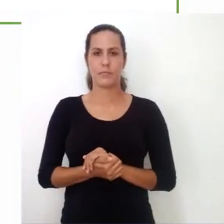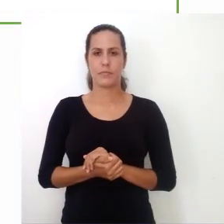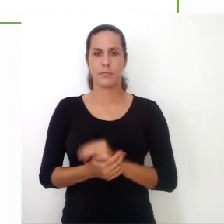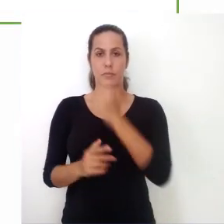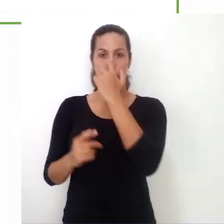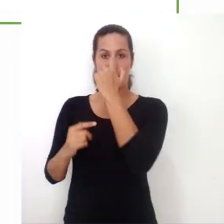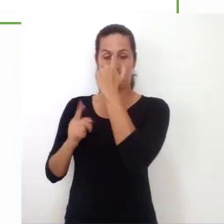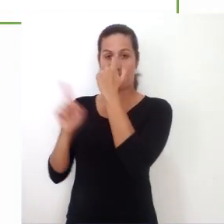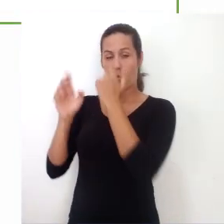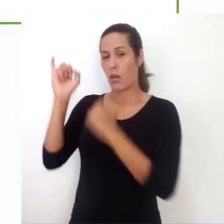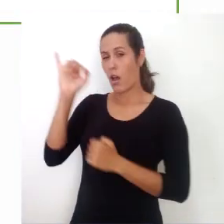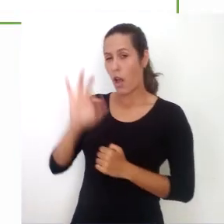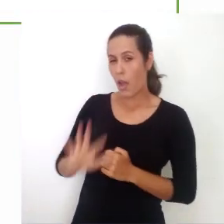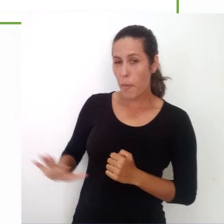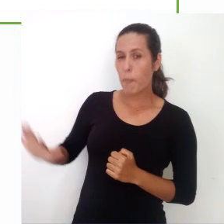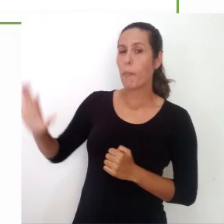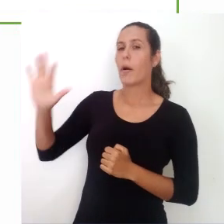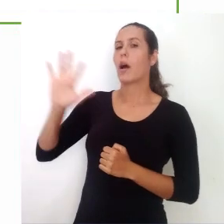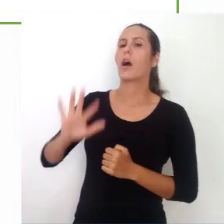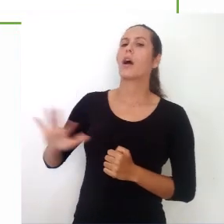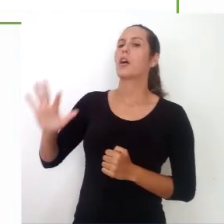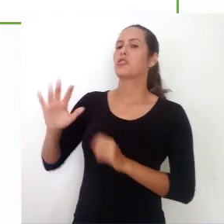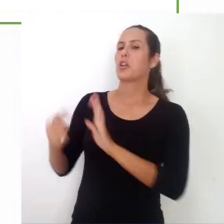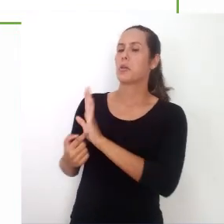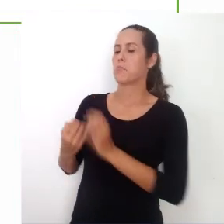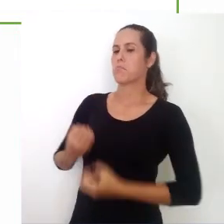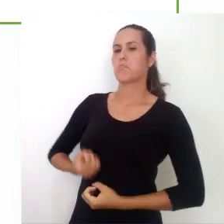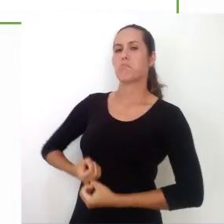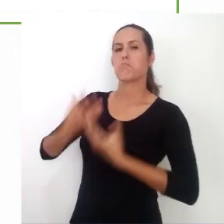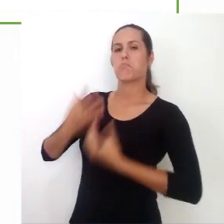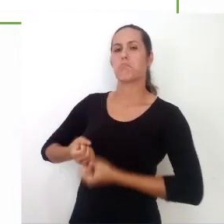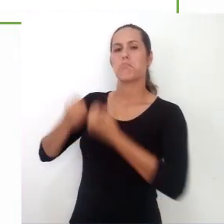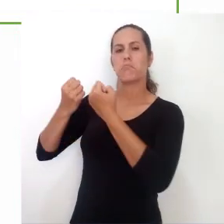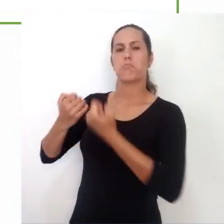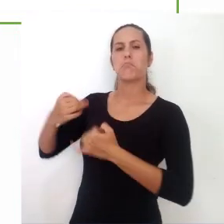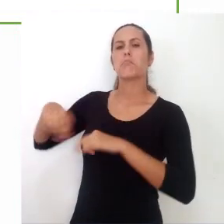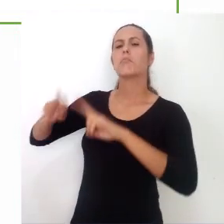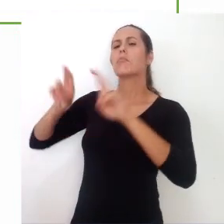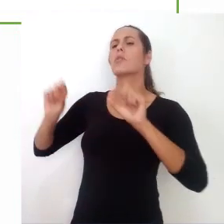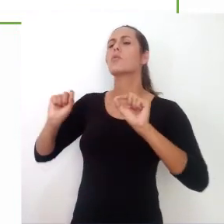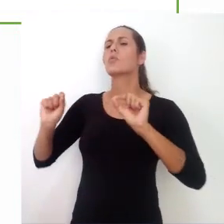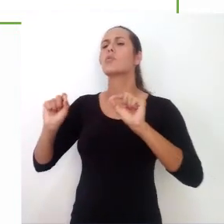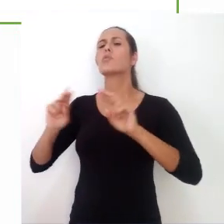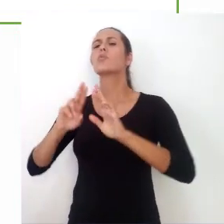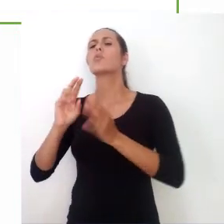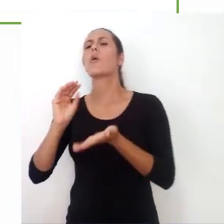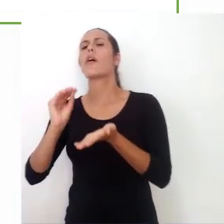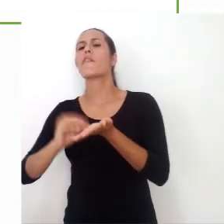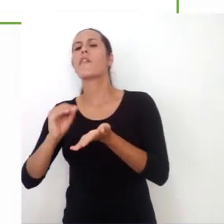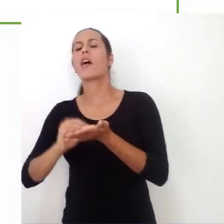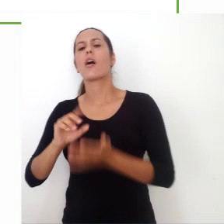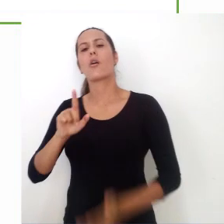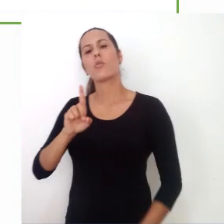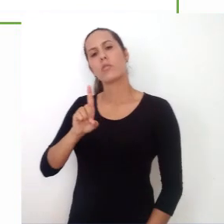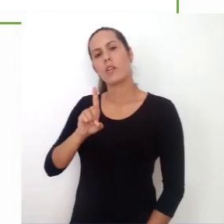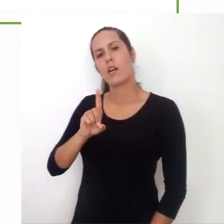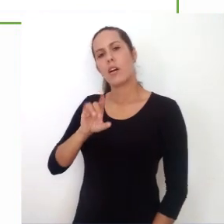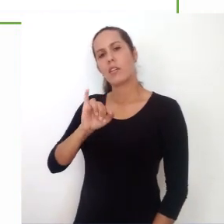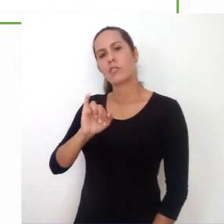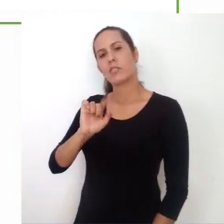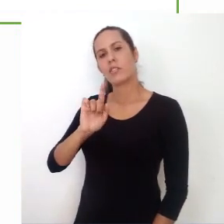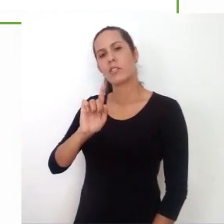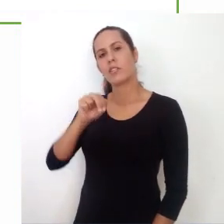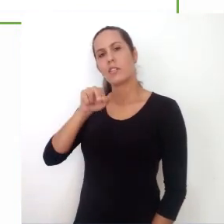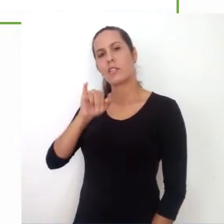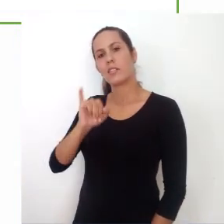A imagem diz muito, a imagem já diz toda essa questão da falta de dignidade e da falta